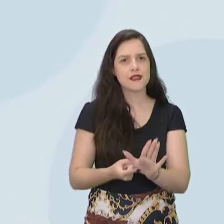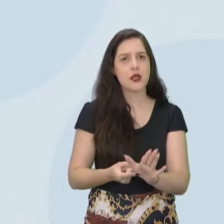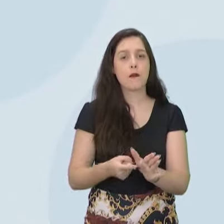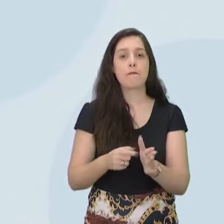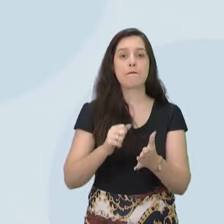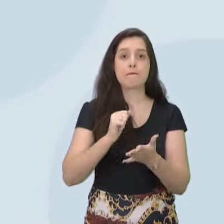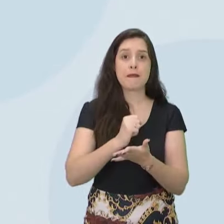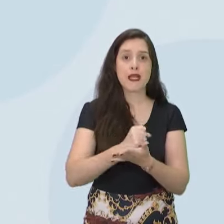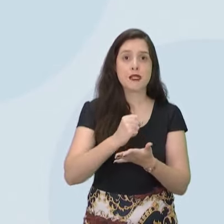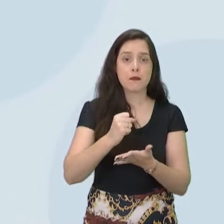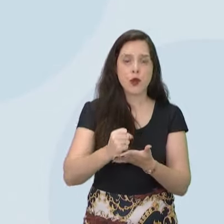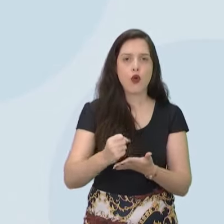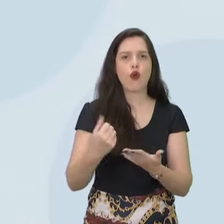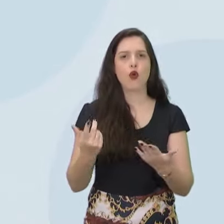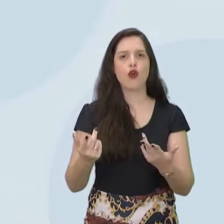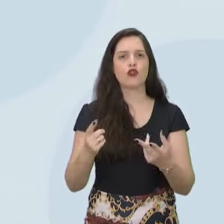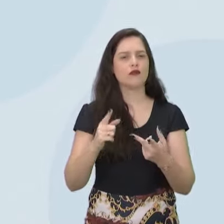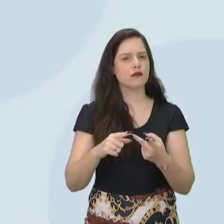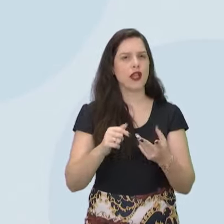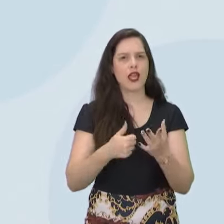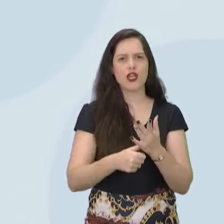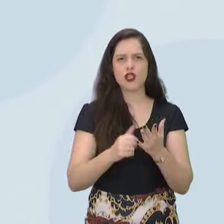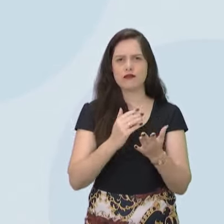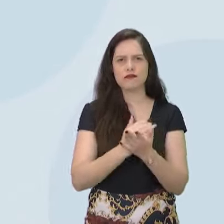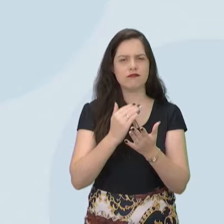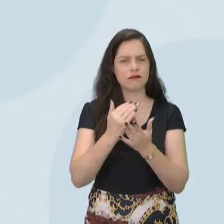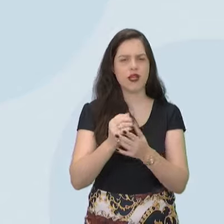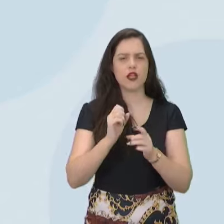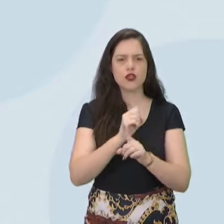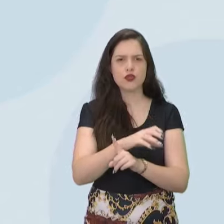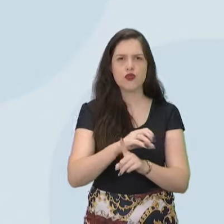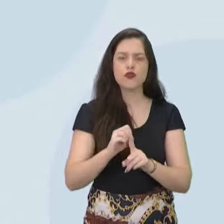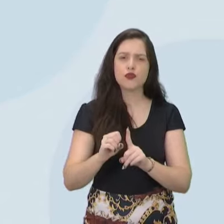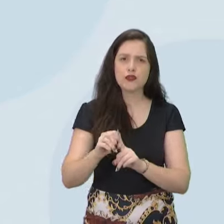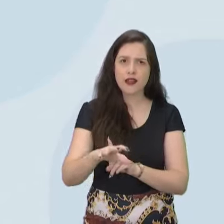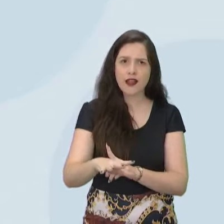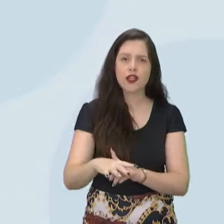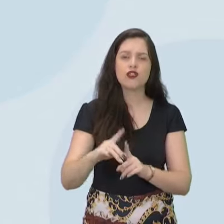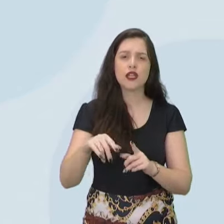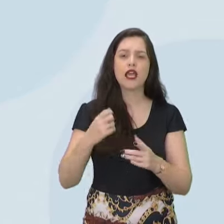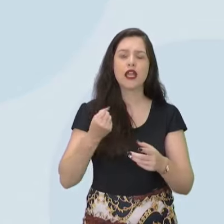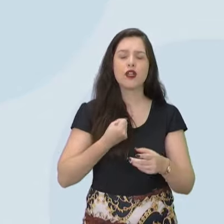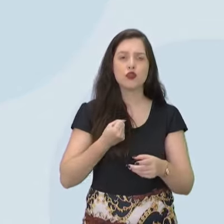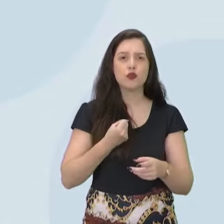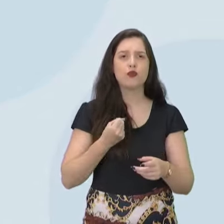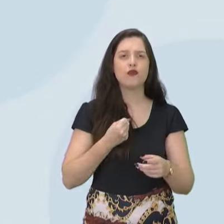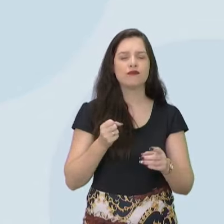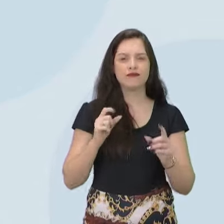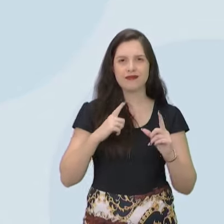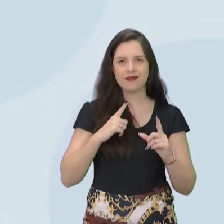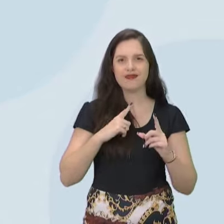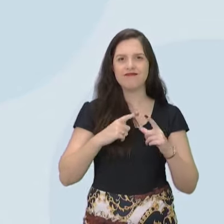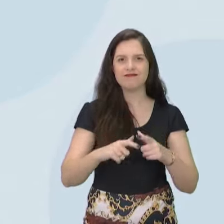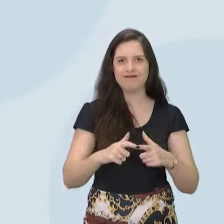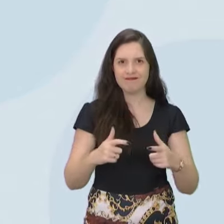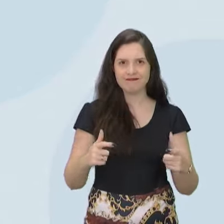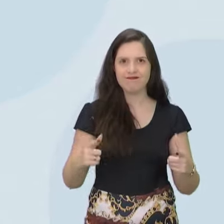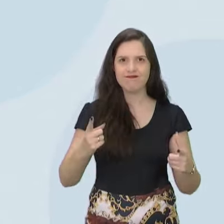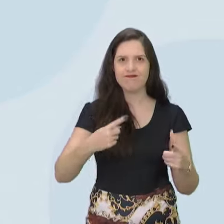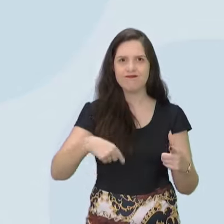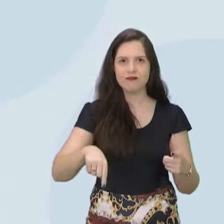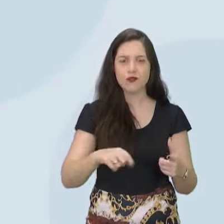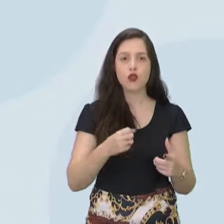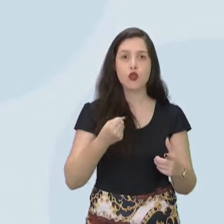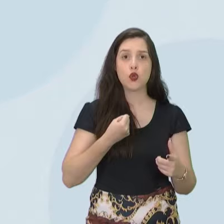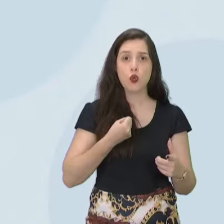passaporte, o número do seu RG e tudo mais, e a sociedade, ela também não tem que ser alguns números que a representam? Aí a gente tem, né, números